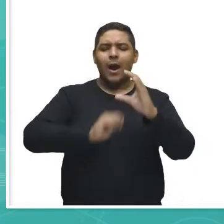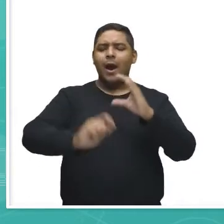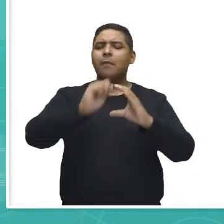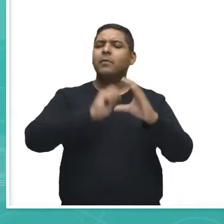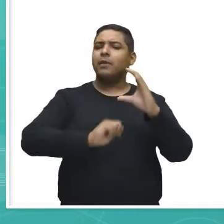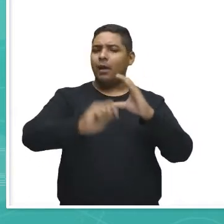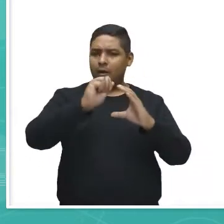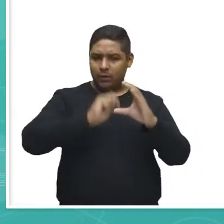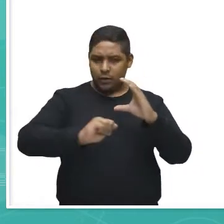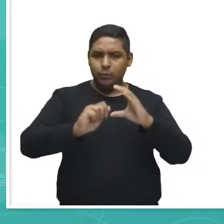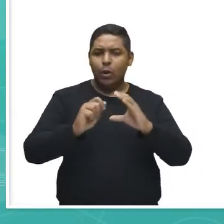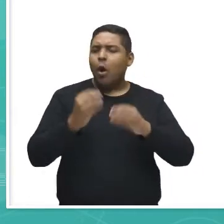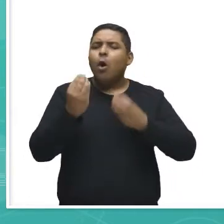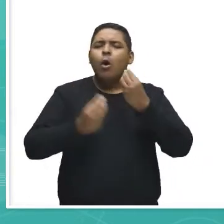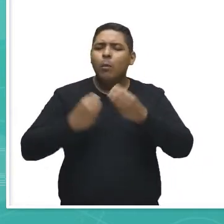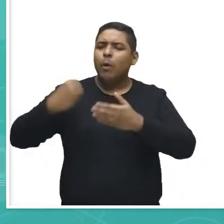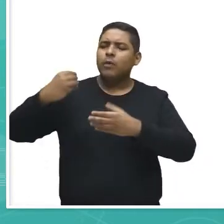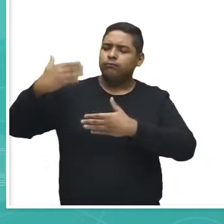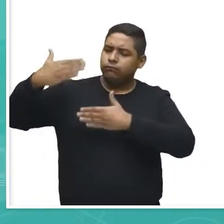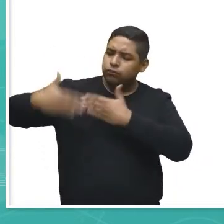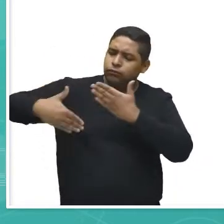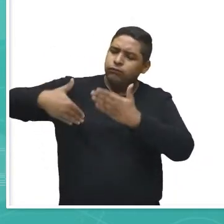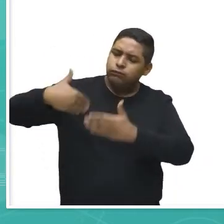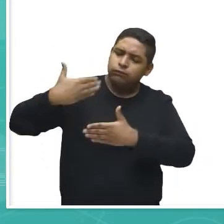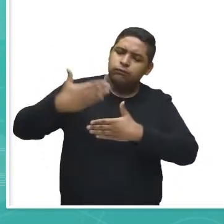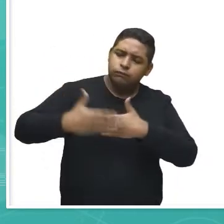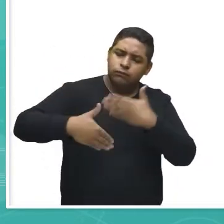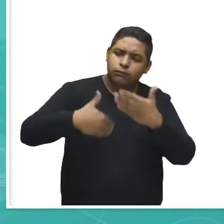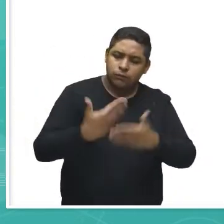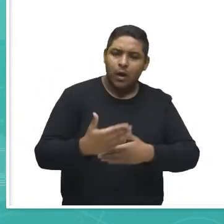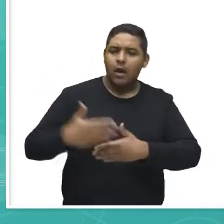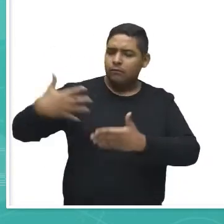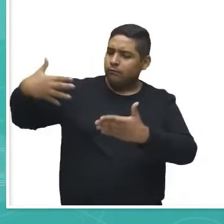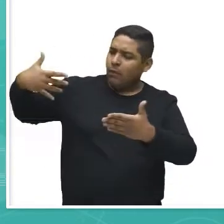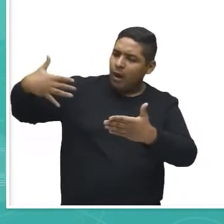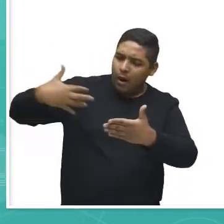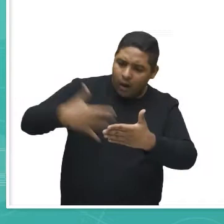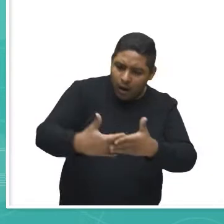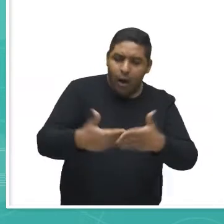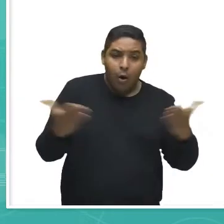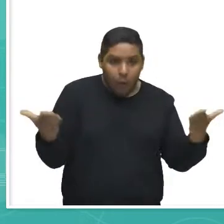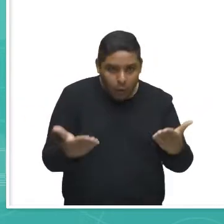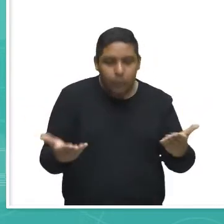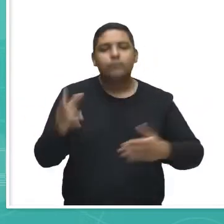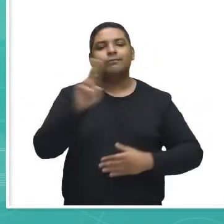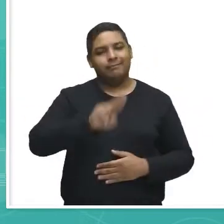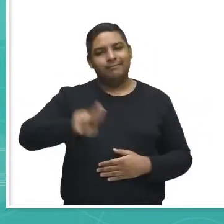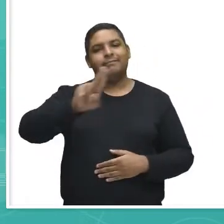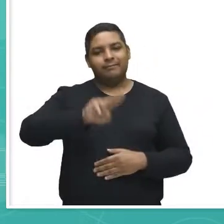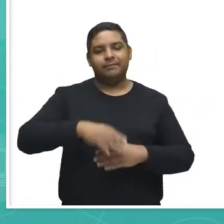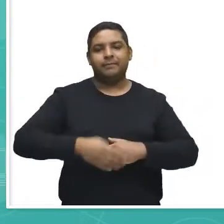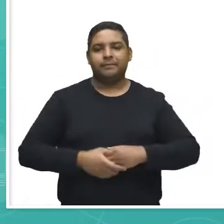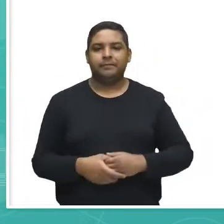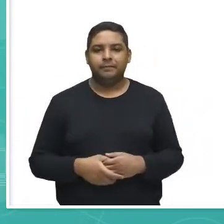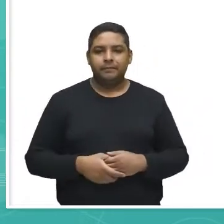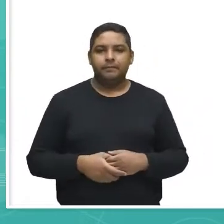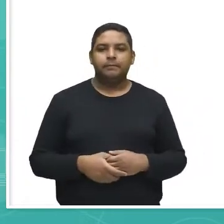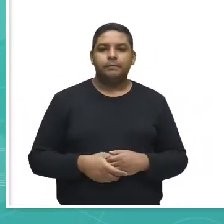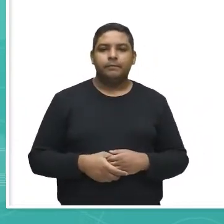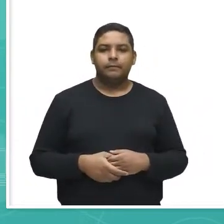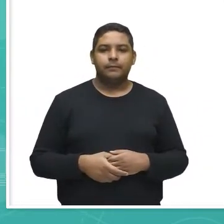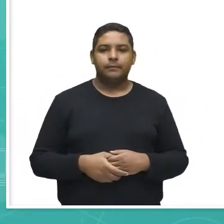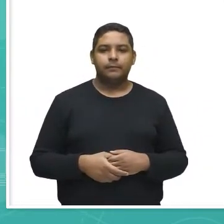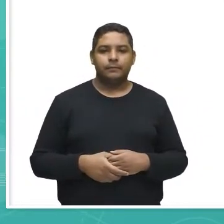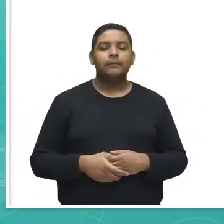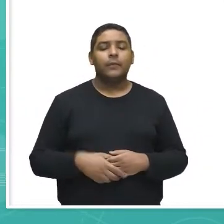o desenvolvimento desse sistema que até hoje é muito utilizado, tá bom, gente? Então, nós iremos